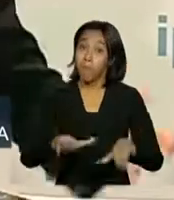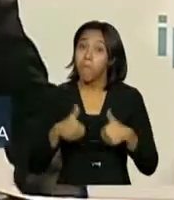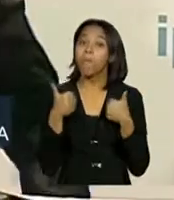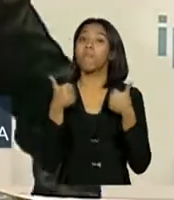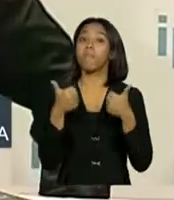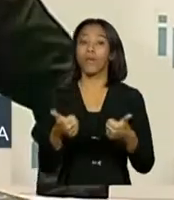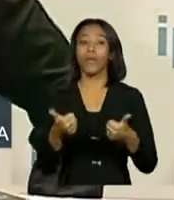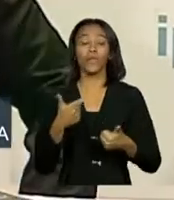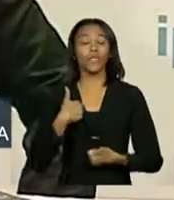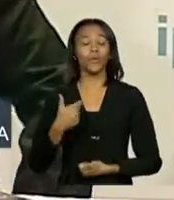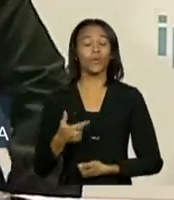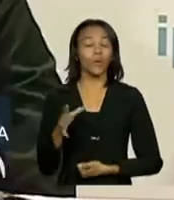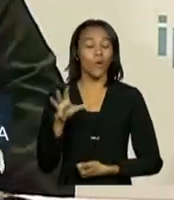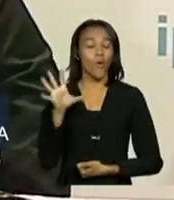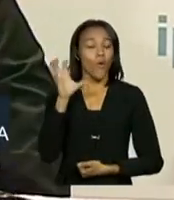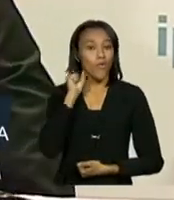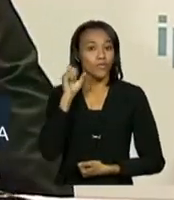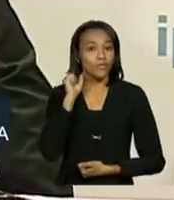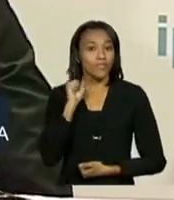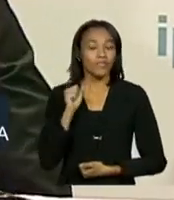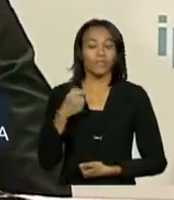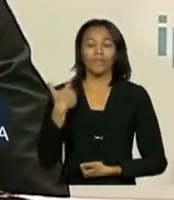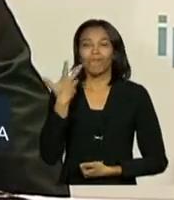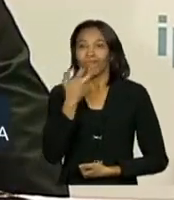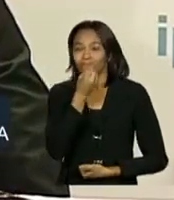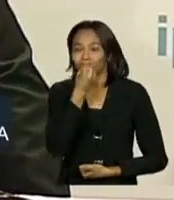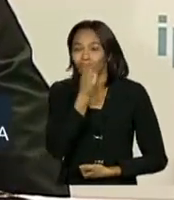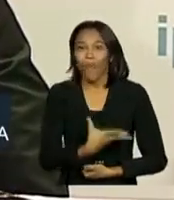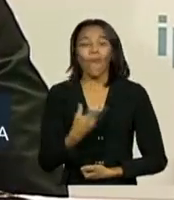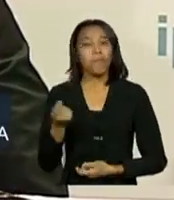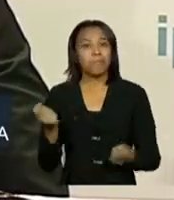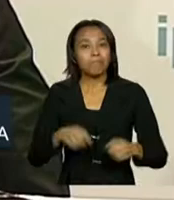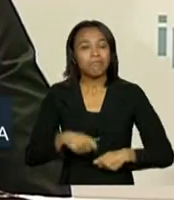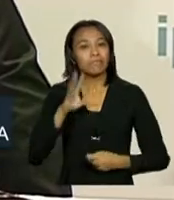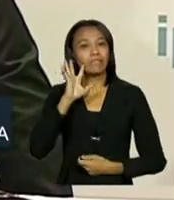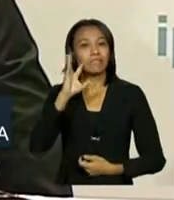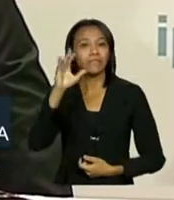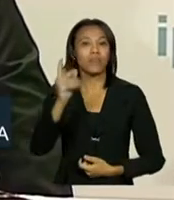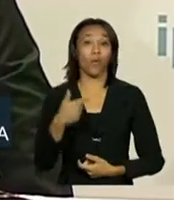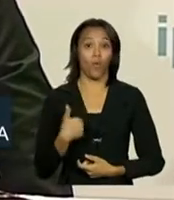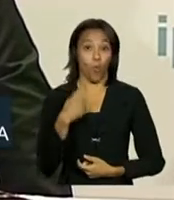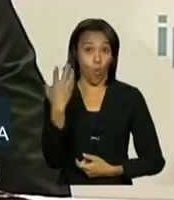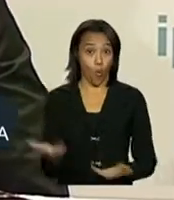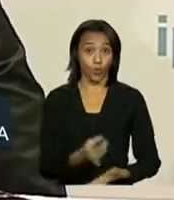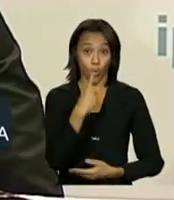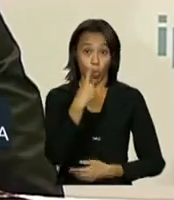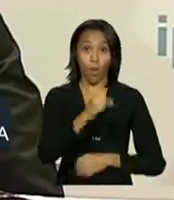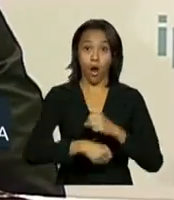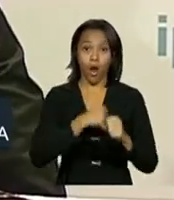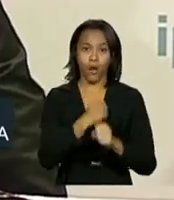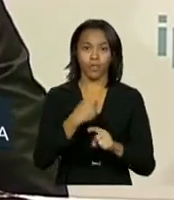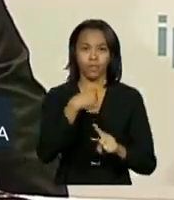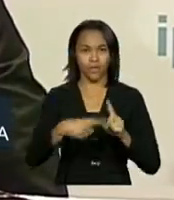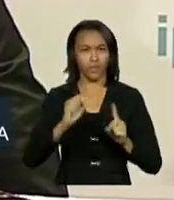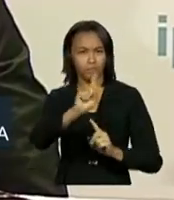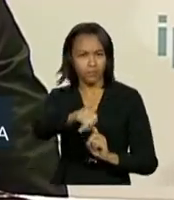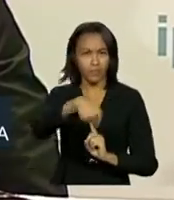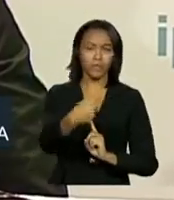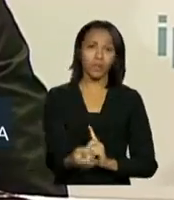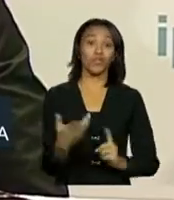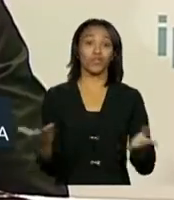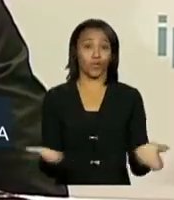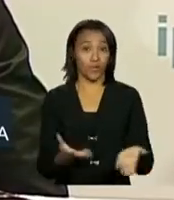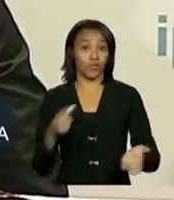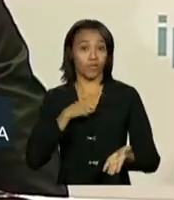aos meus ouvidos? Era música como aos meus ouvidos. E hoje, um ano e meio, um pouco mais depois, nós temos